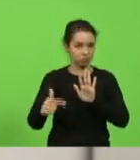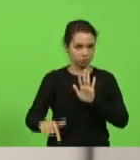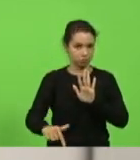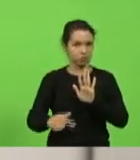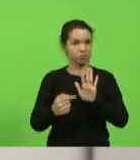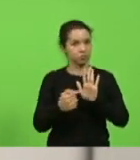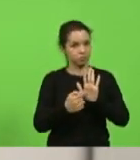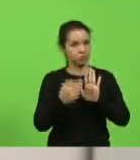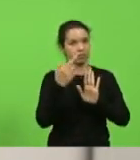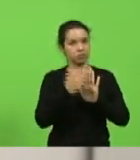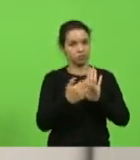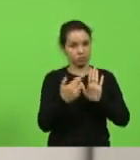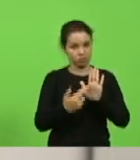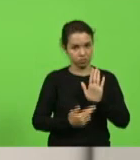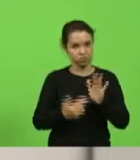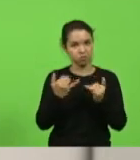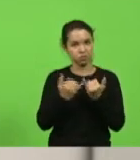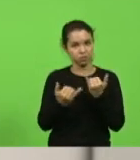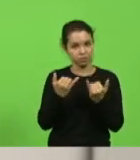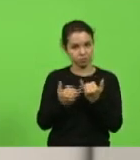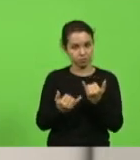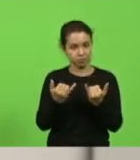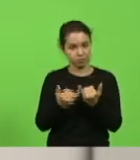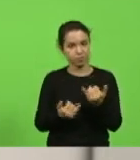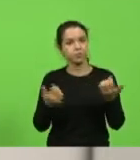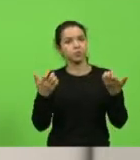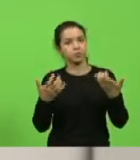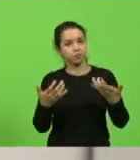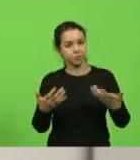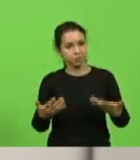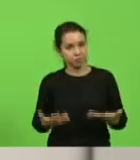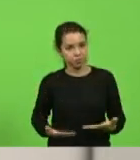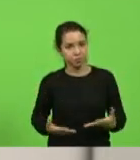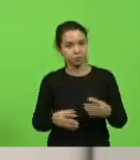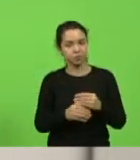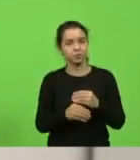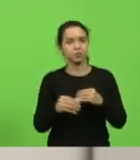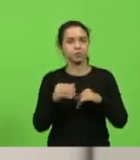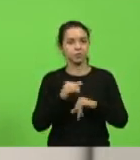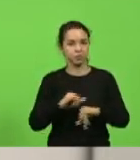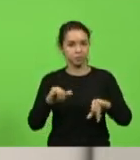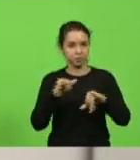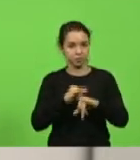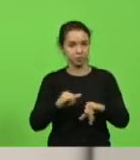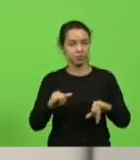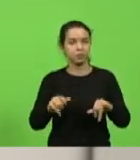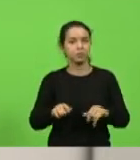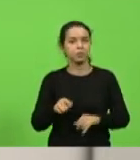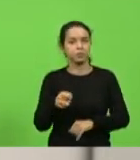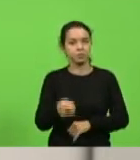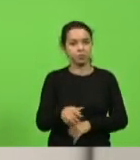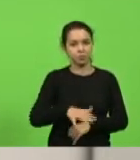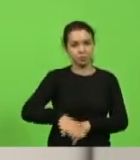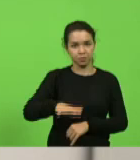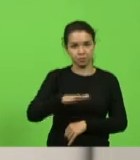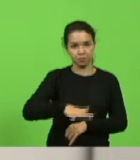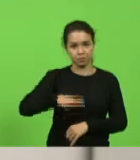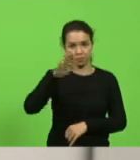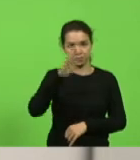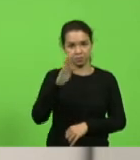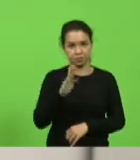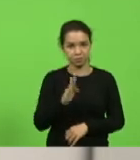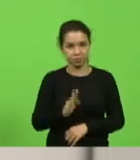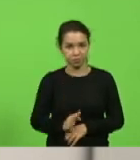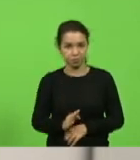relatório parcial deu substrato à manifestação da Subprocuradora-Geral da República, Lindora Maria Araújo, a qual